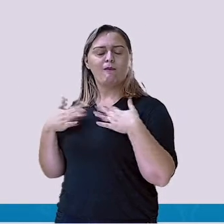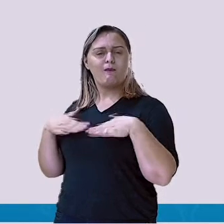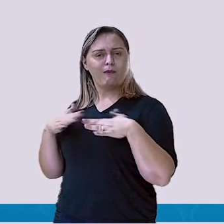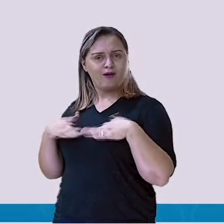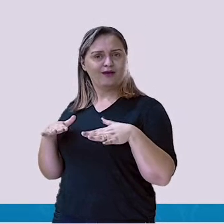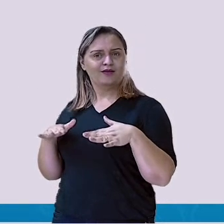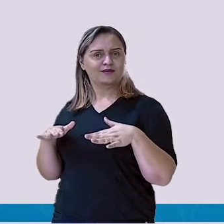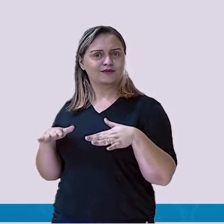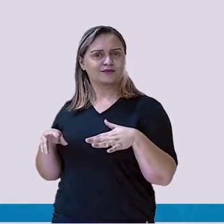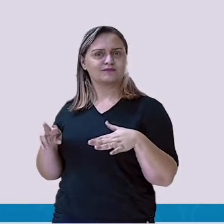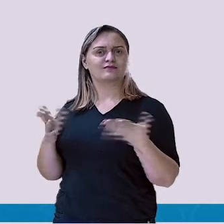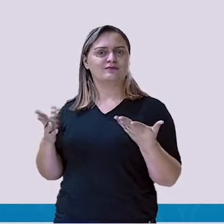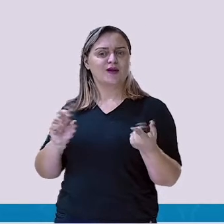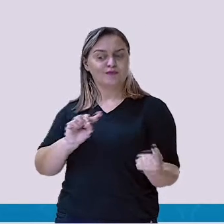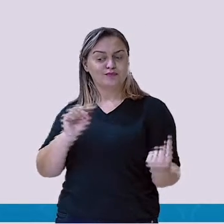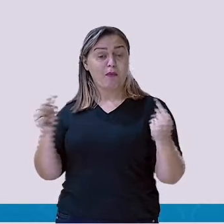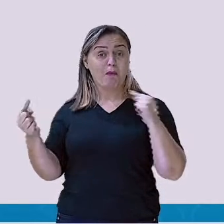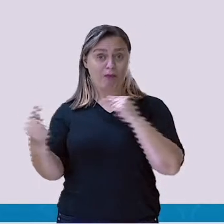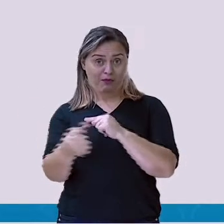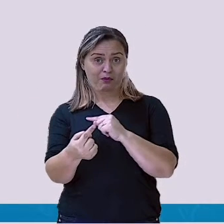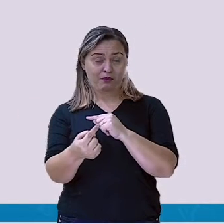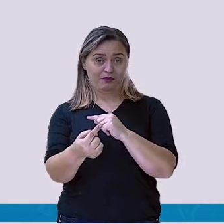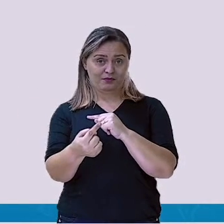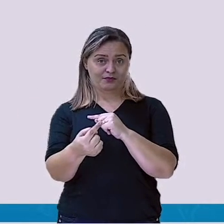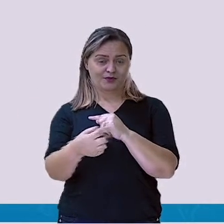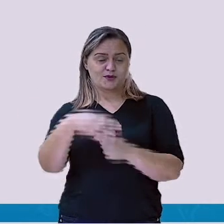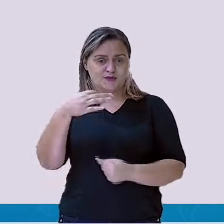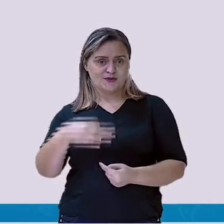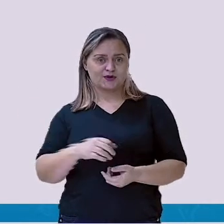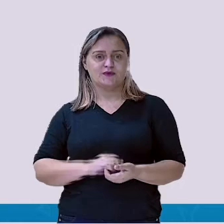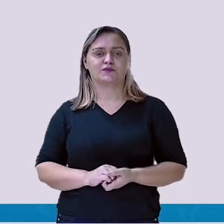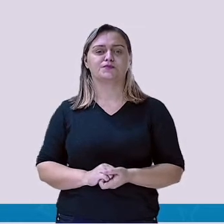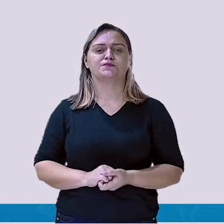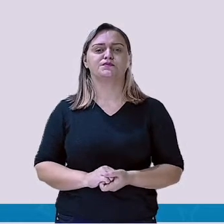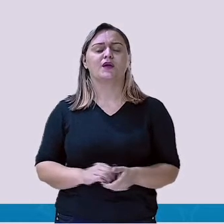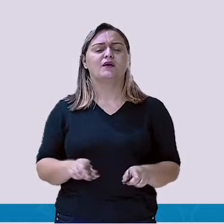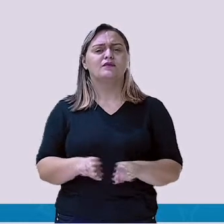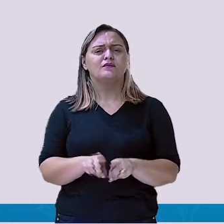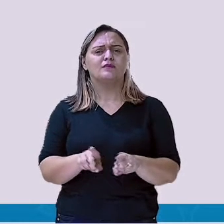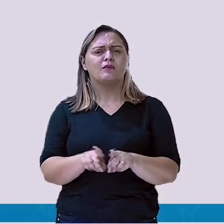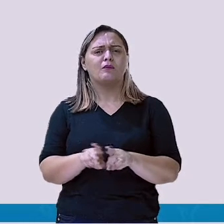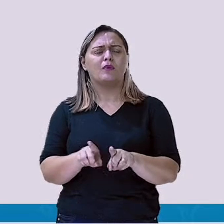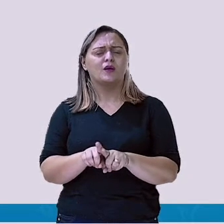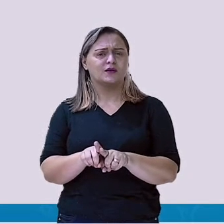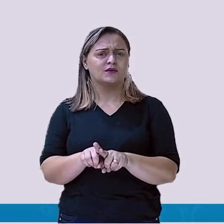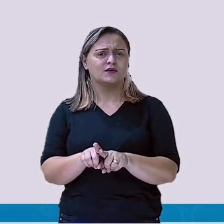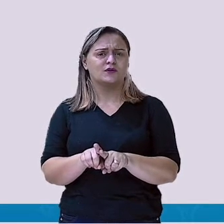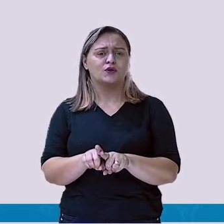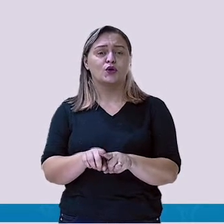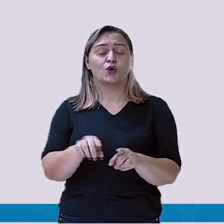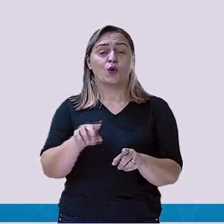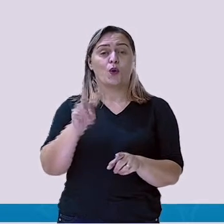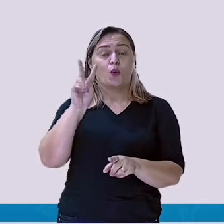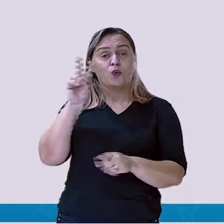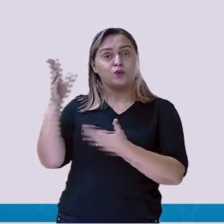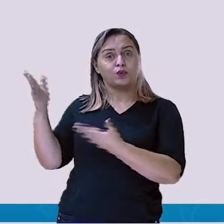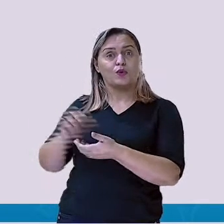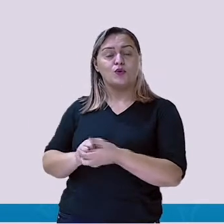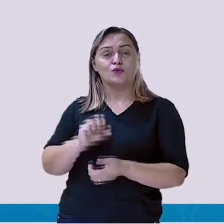são extremos um do outro. Não é isso? Sucesso, fracasso. Um é extremo do